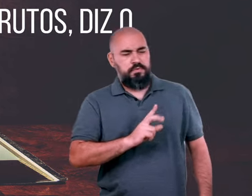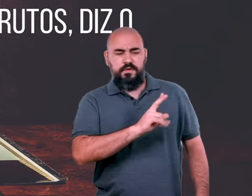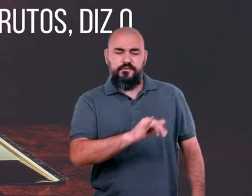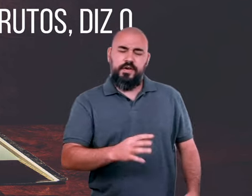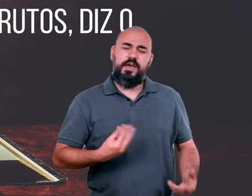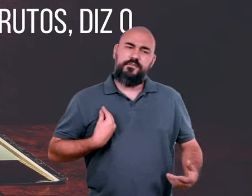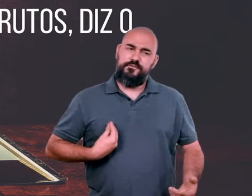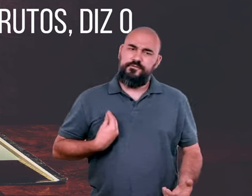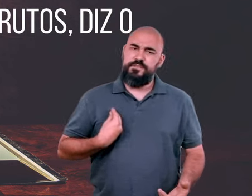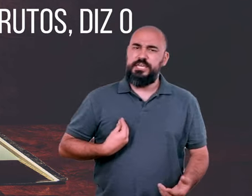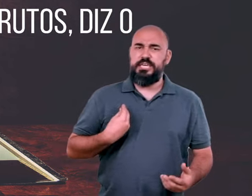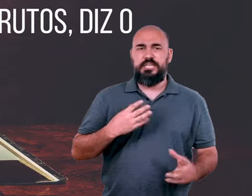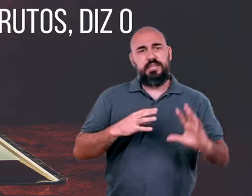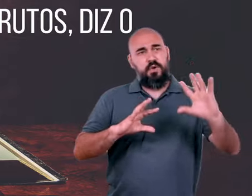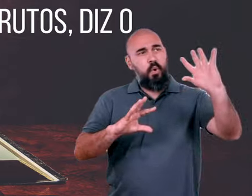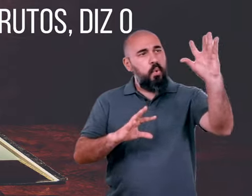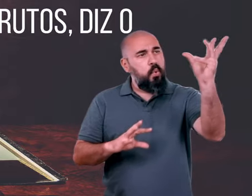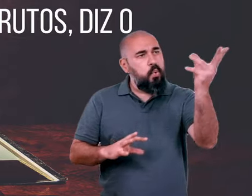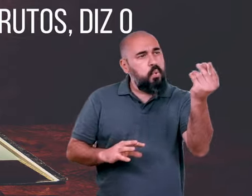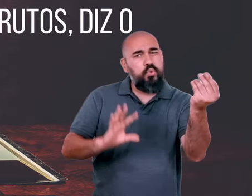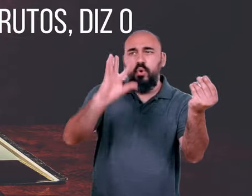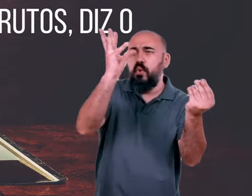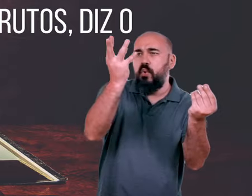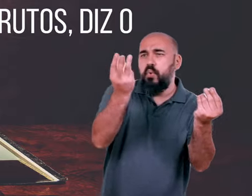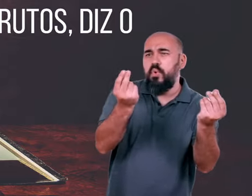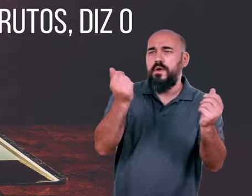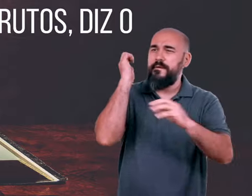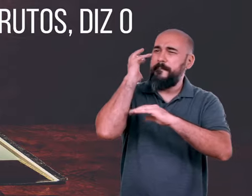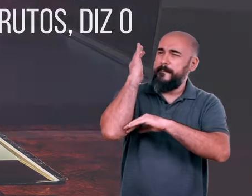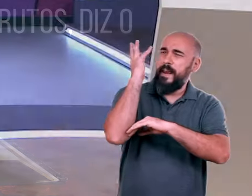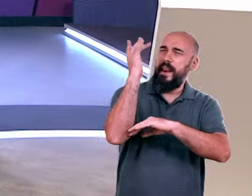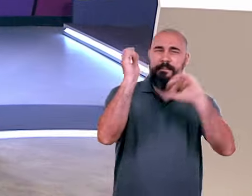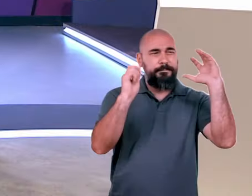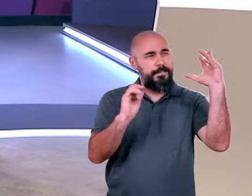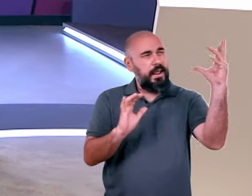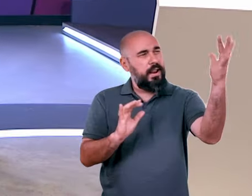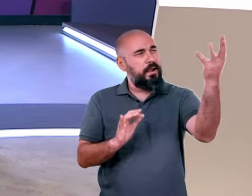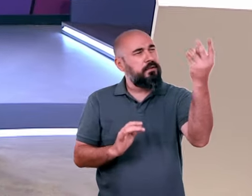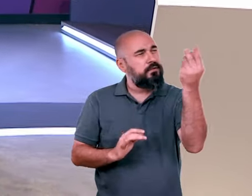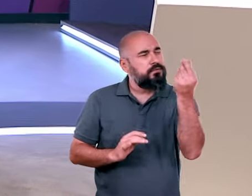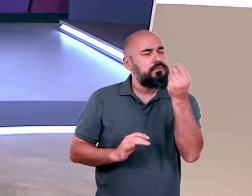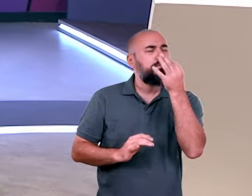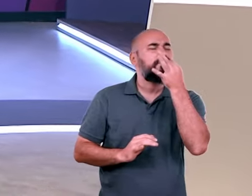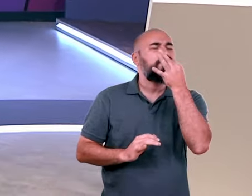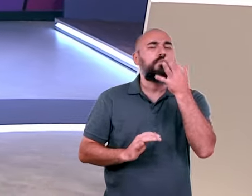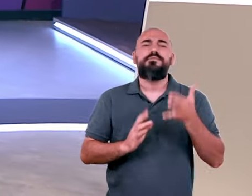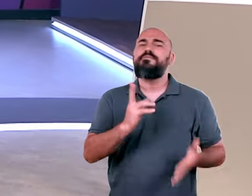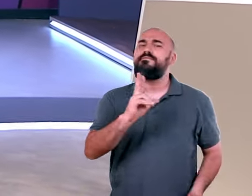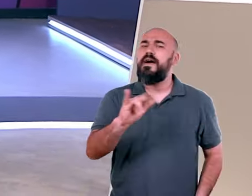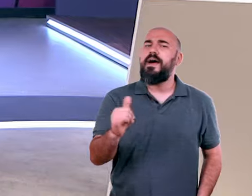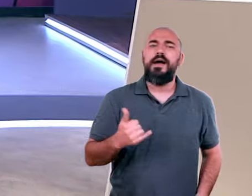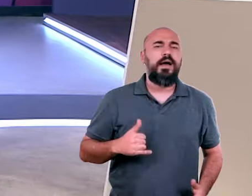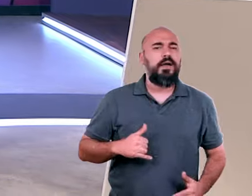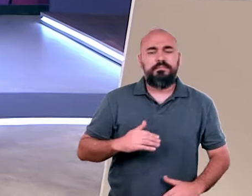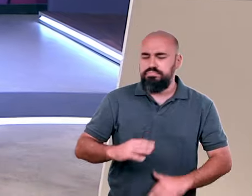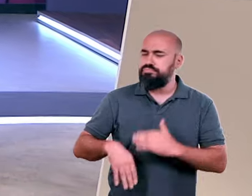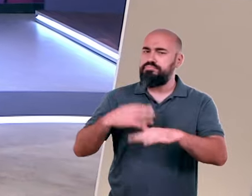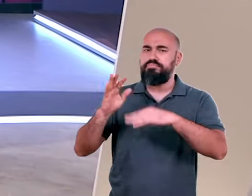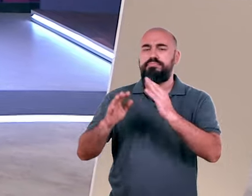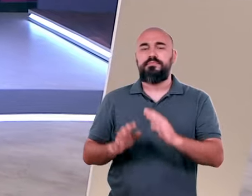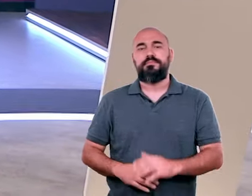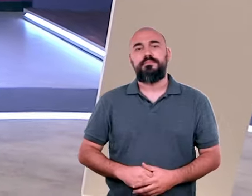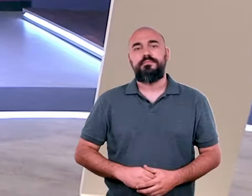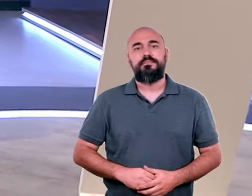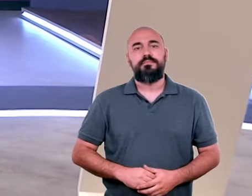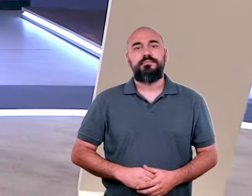suas videiras nos campos fiquem sem frutos, diz o Senhor dos Exércitos. Algumas coisas são importantes aqui, nesse